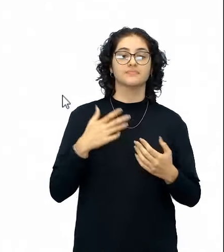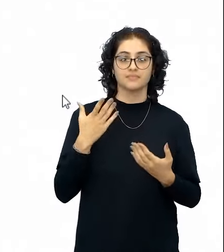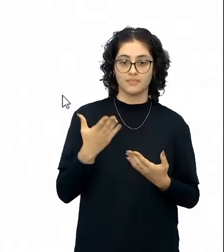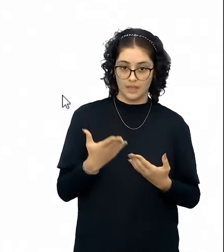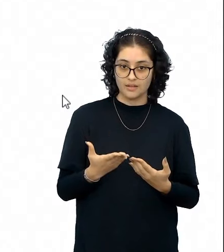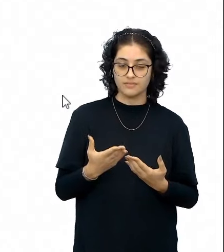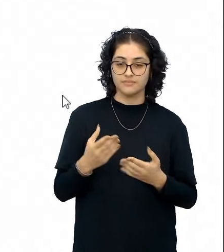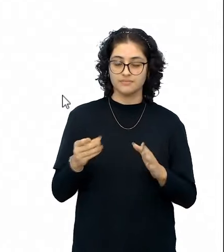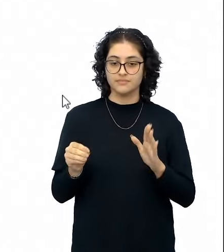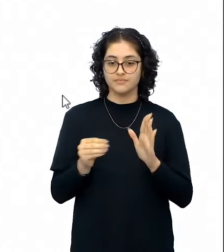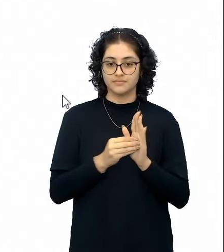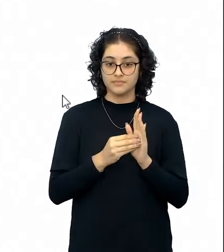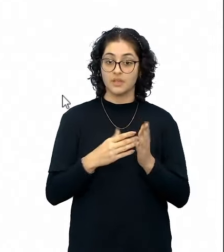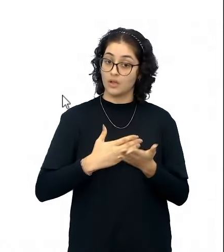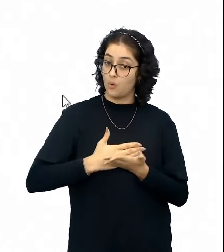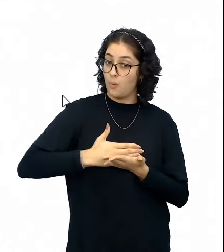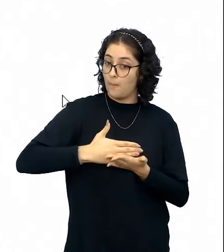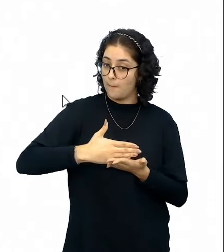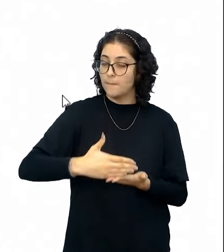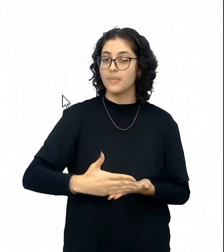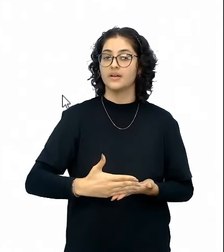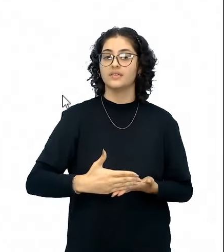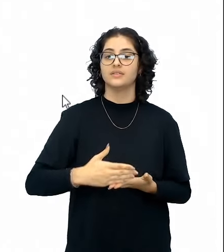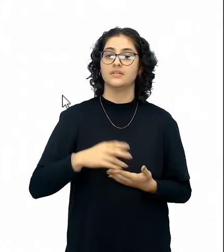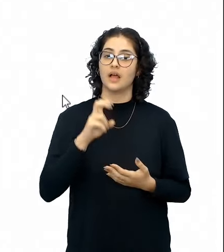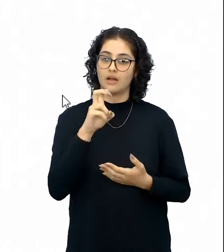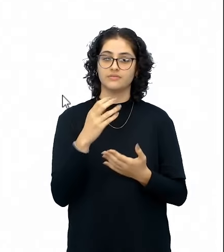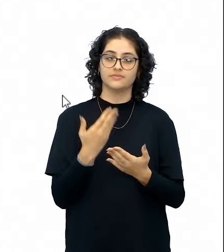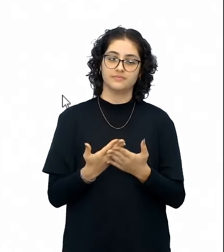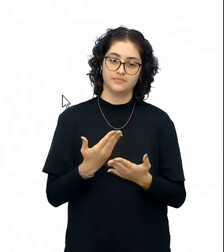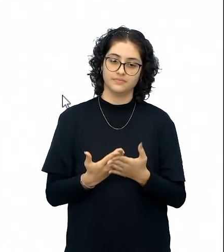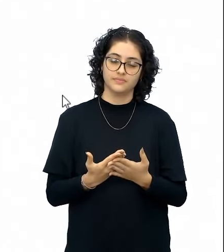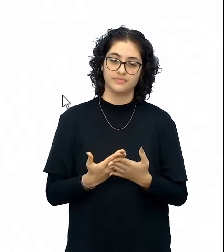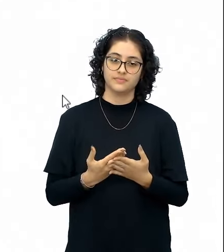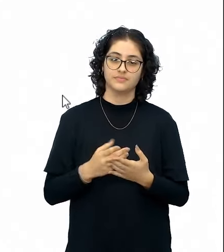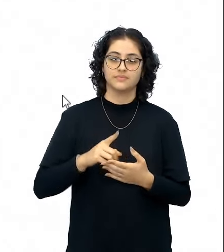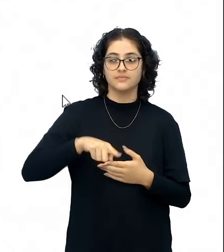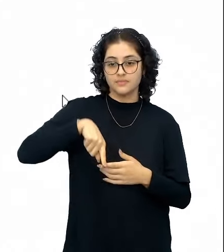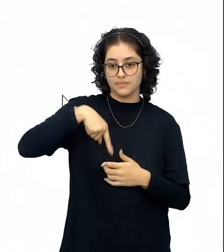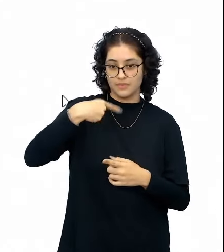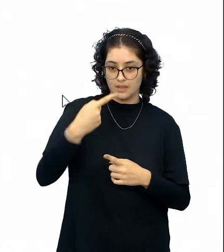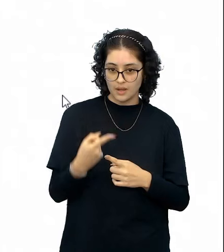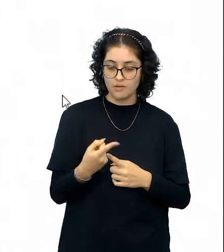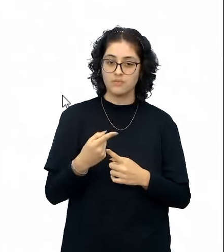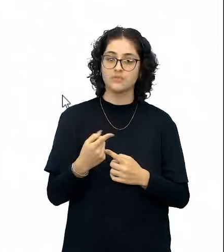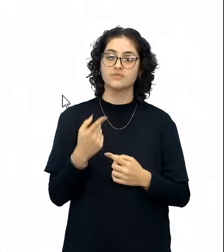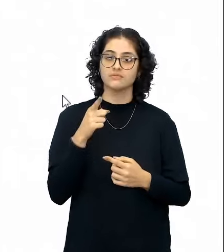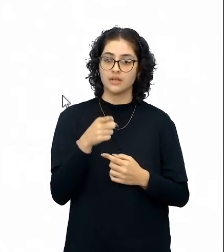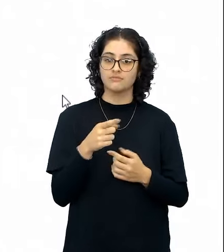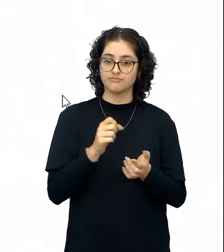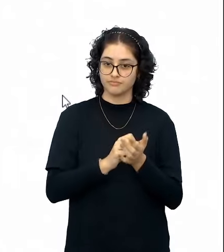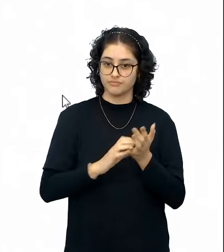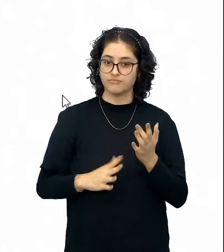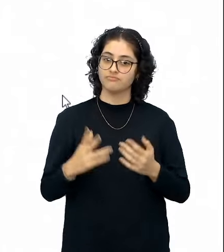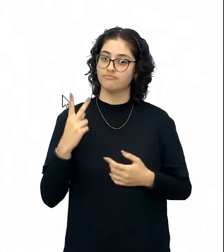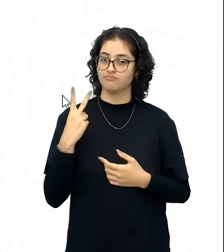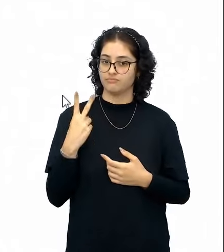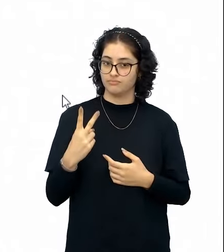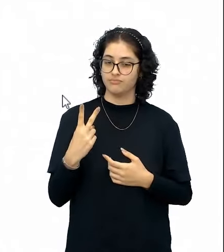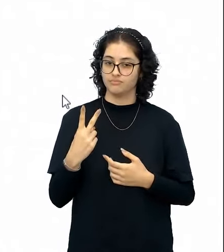elemento que inicia a aula 5. Daí nós vamos para o exercício 2, que é a criação de